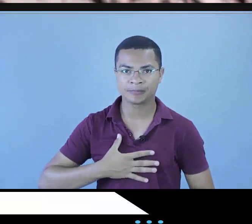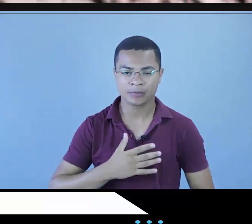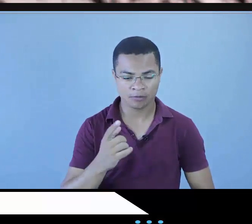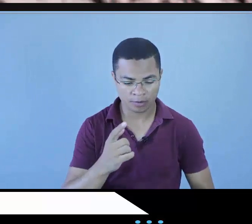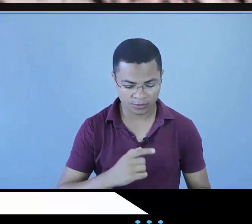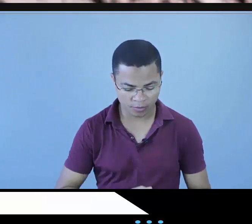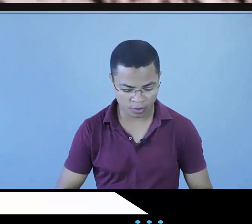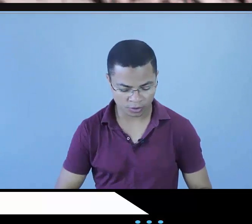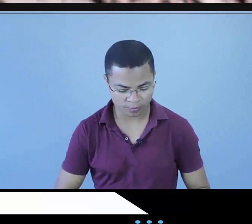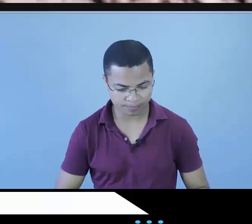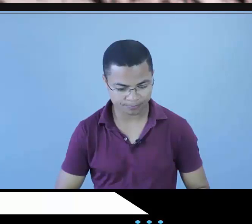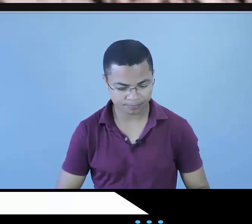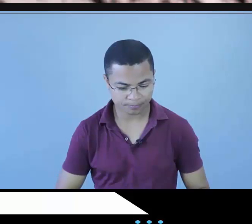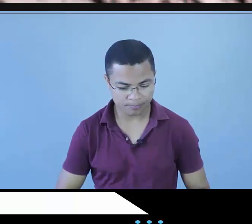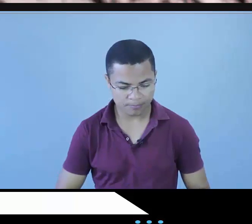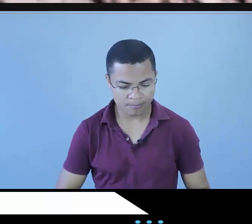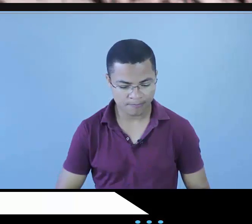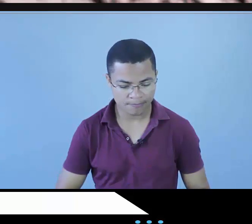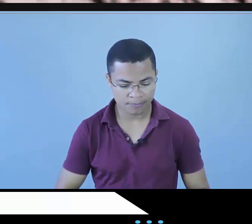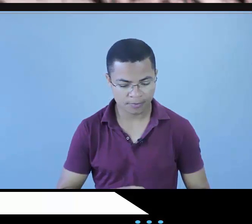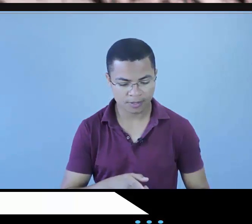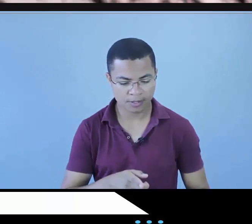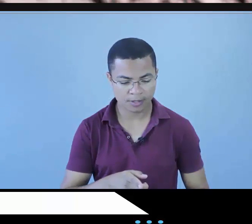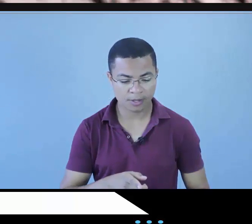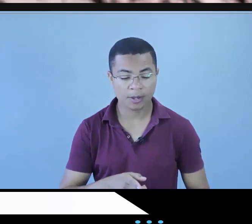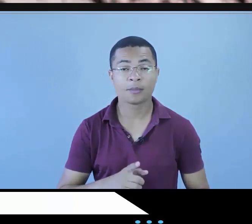Gostar. Vamos ver o outro?